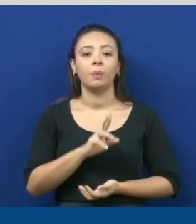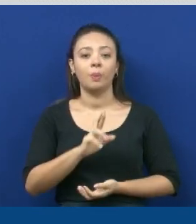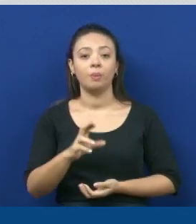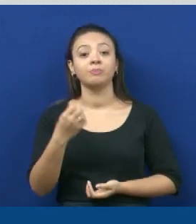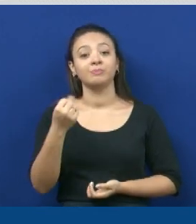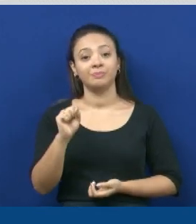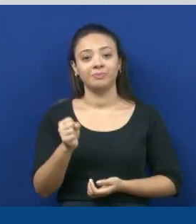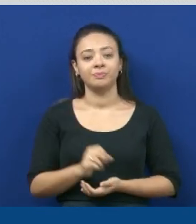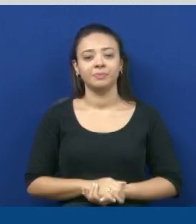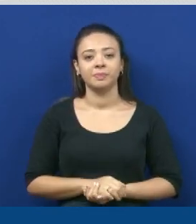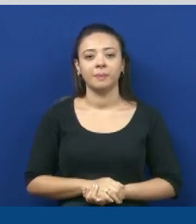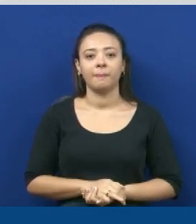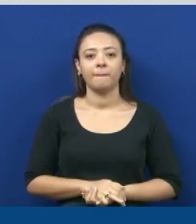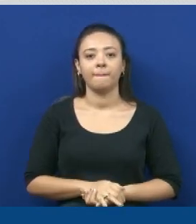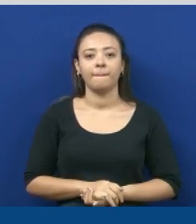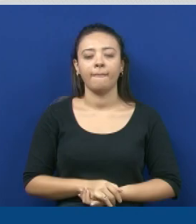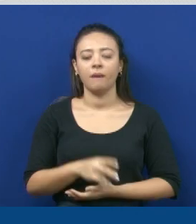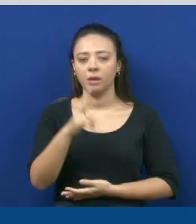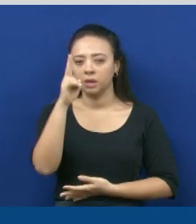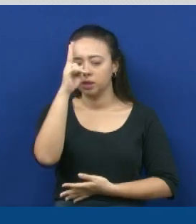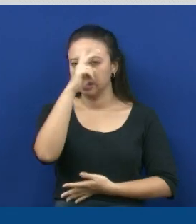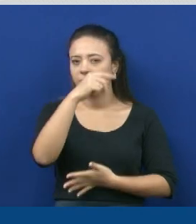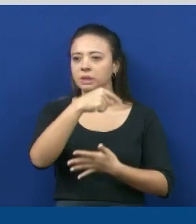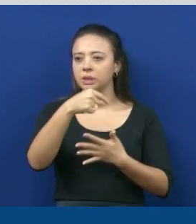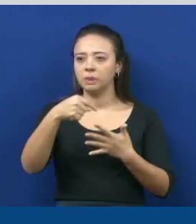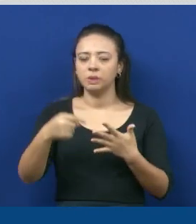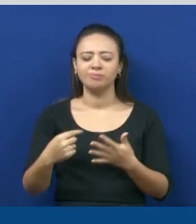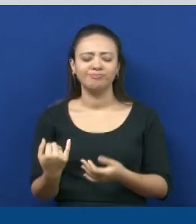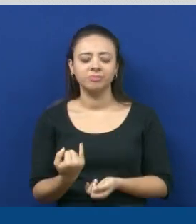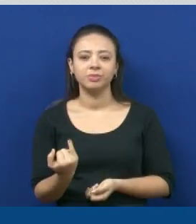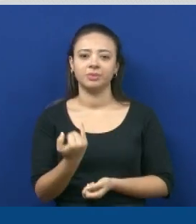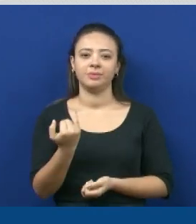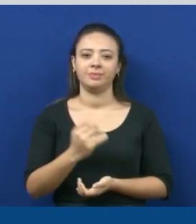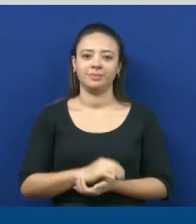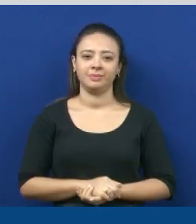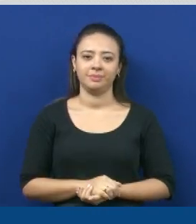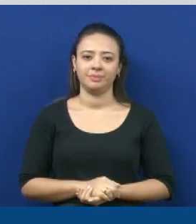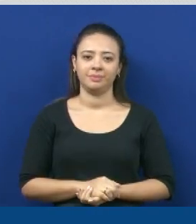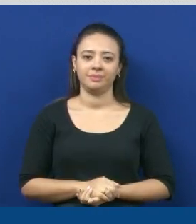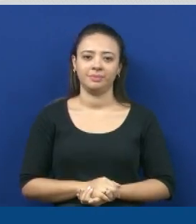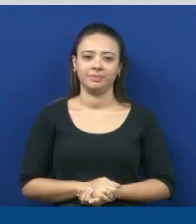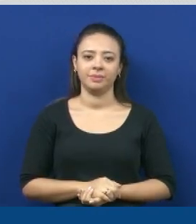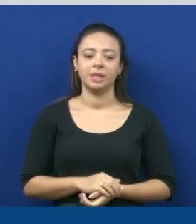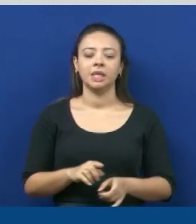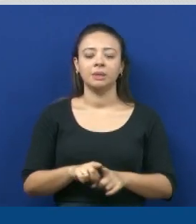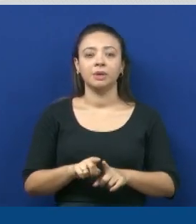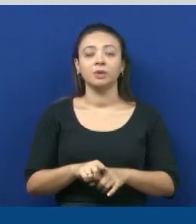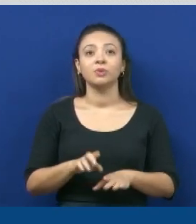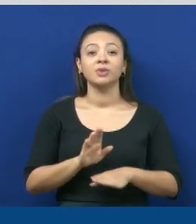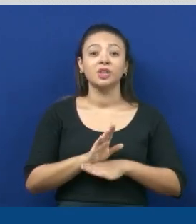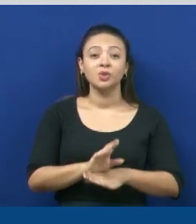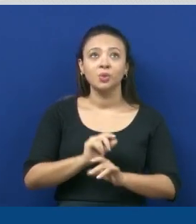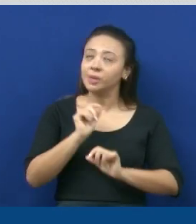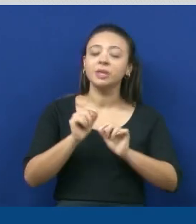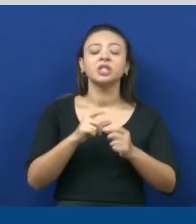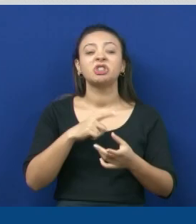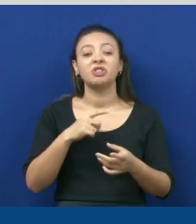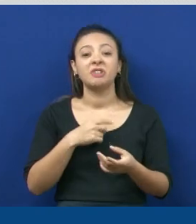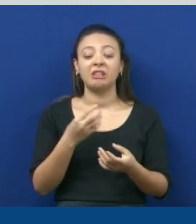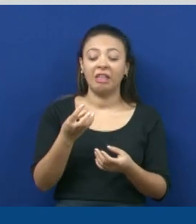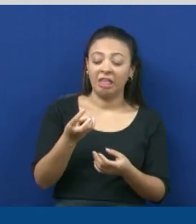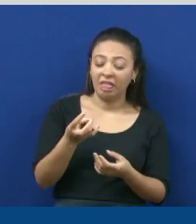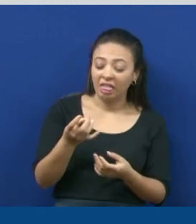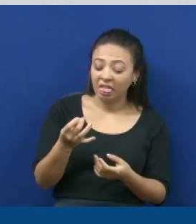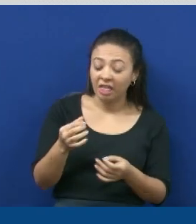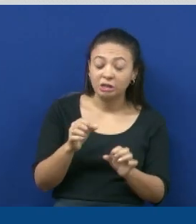dá 8. Olha como essa propriedade, gente, é muito importante e nos livra de cálculos enormes sem